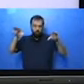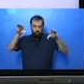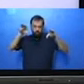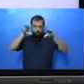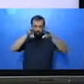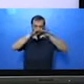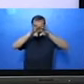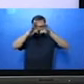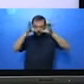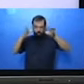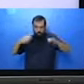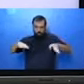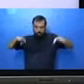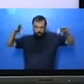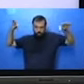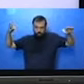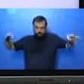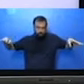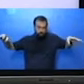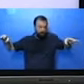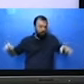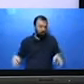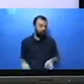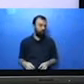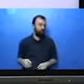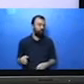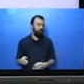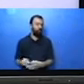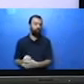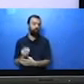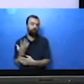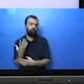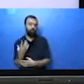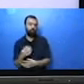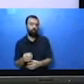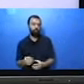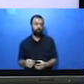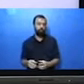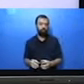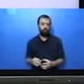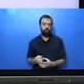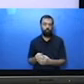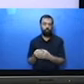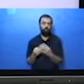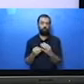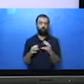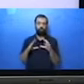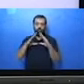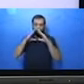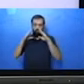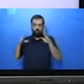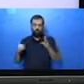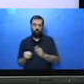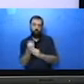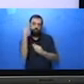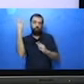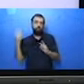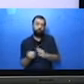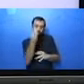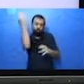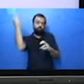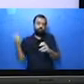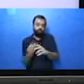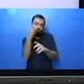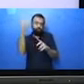e outras manifestações naturais. Dessa maneira, de acordo com os fenômenos naturais sofridos ao longo dos anos,